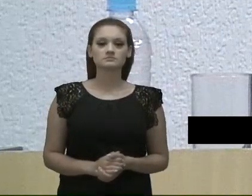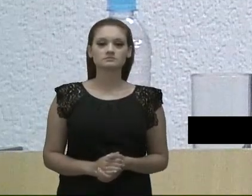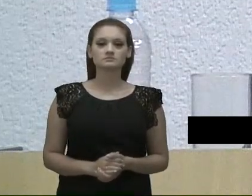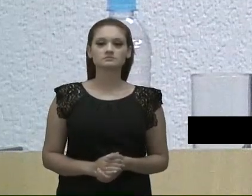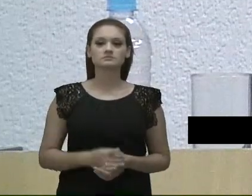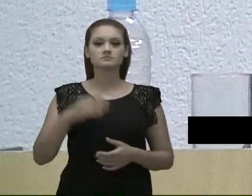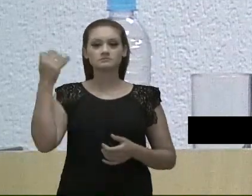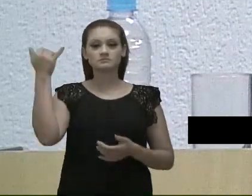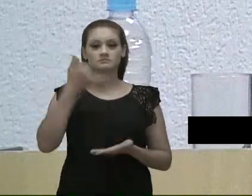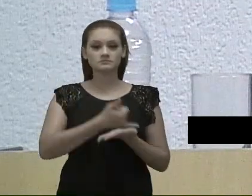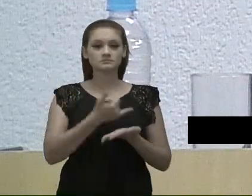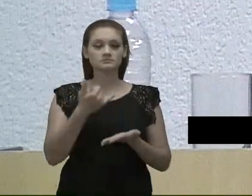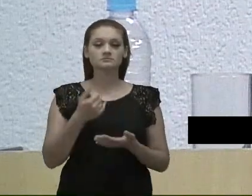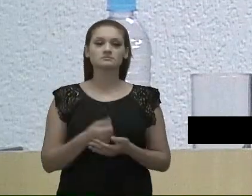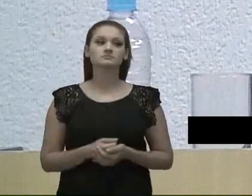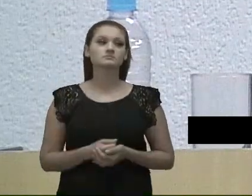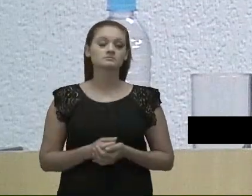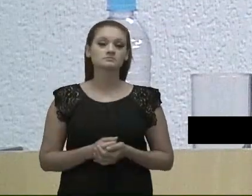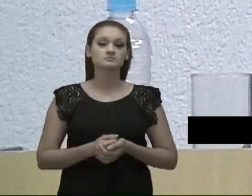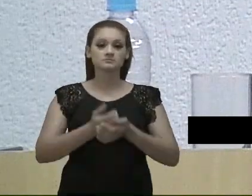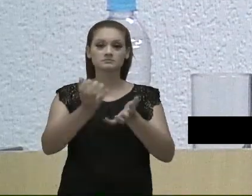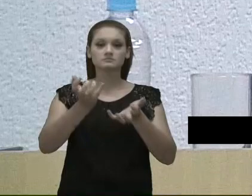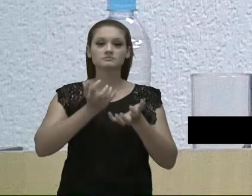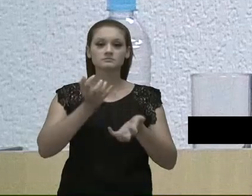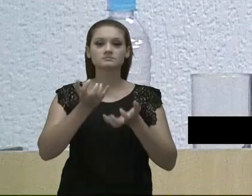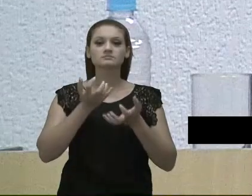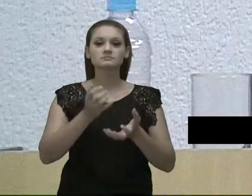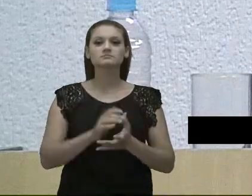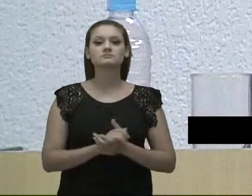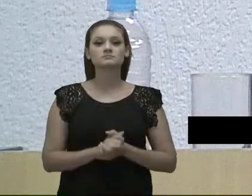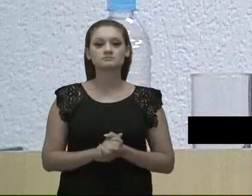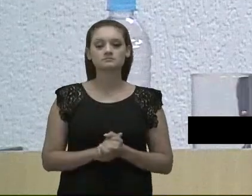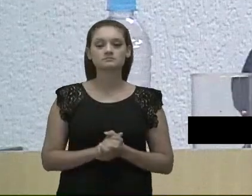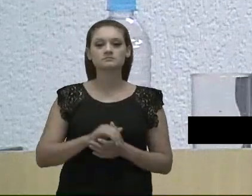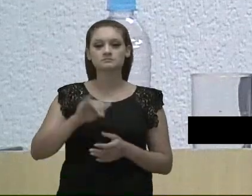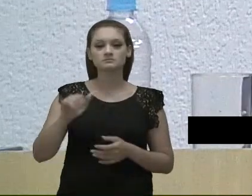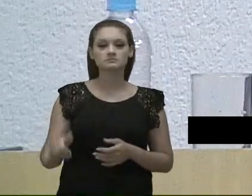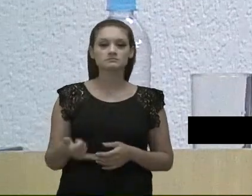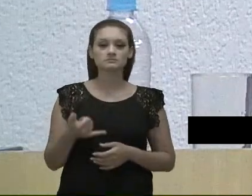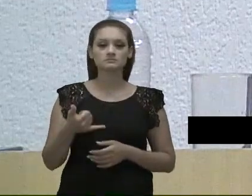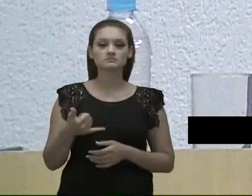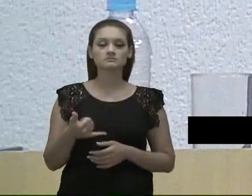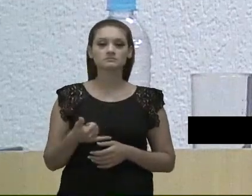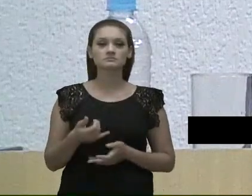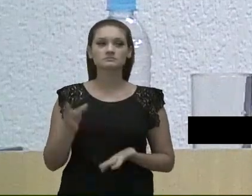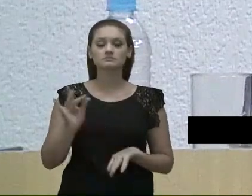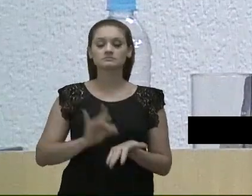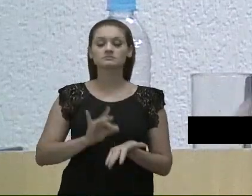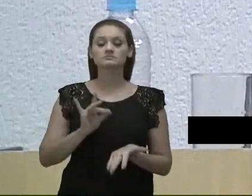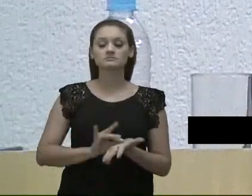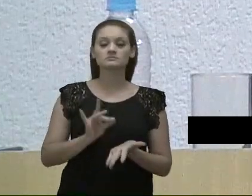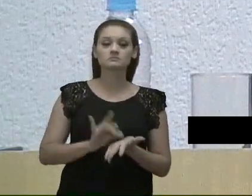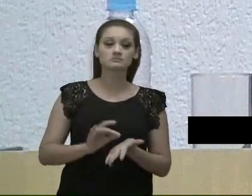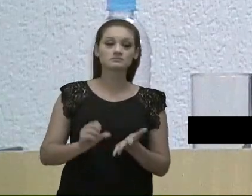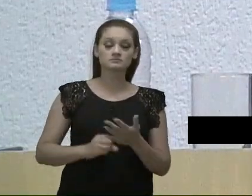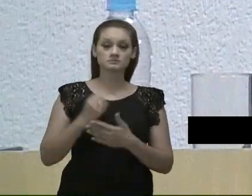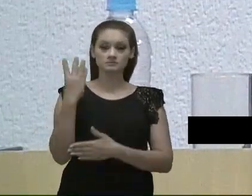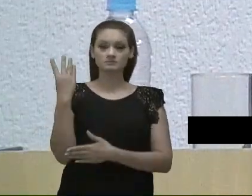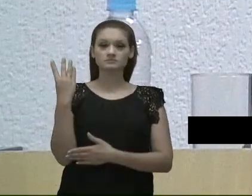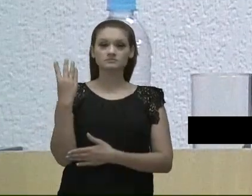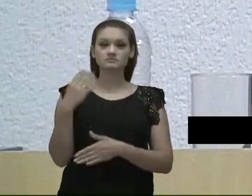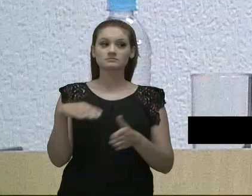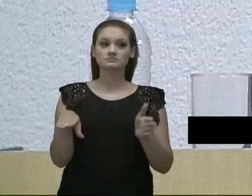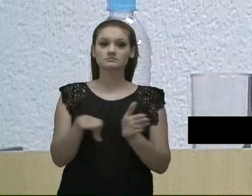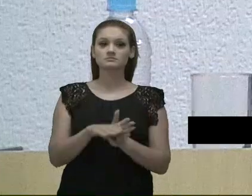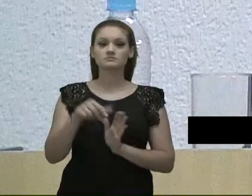uma denúncia e eu queria aproveitar que a senhora queria ver a veracidade desse fato. Chegou até